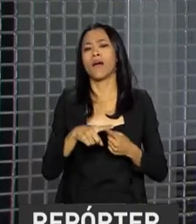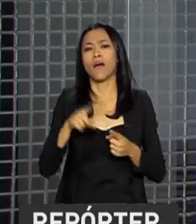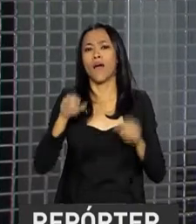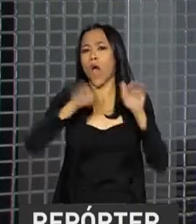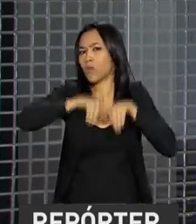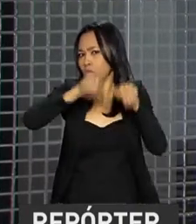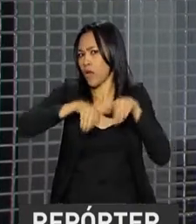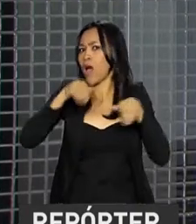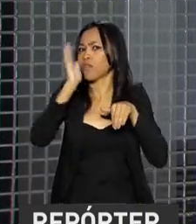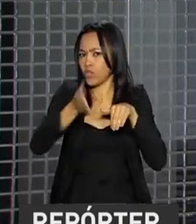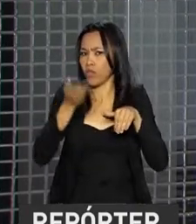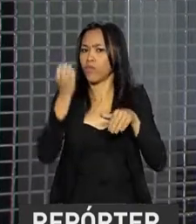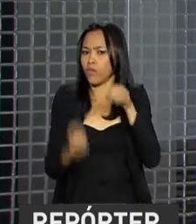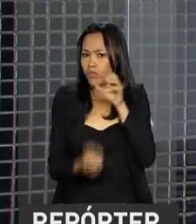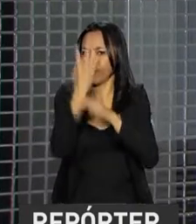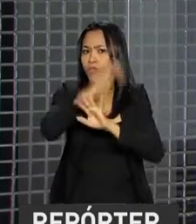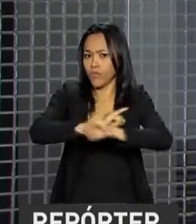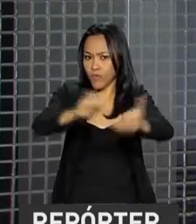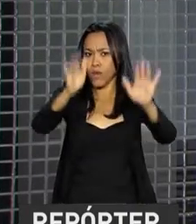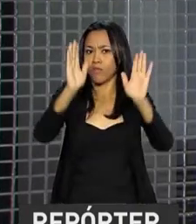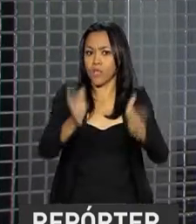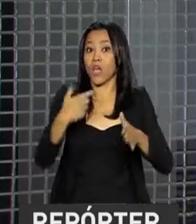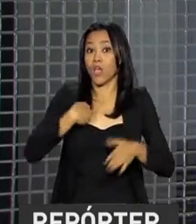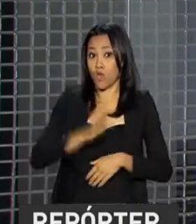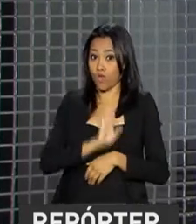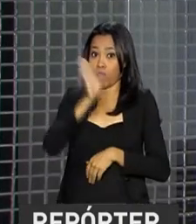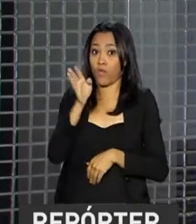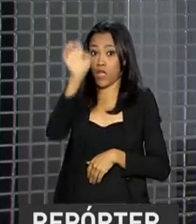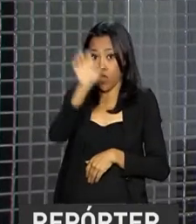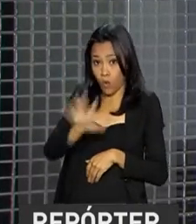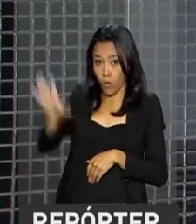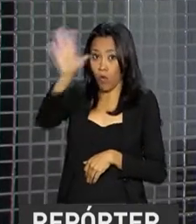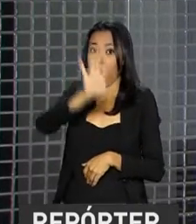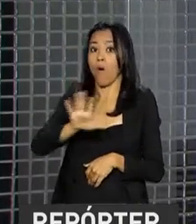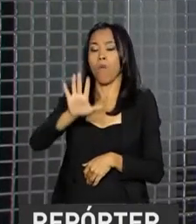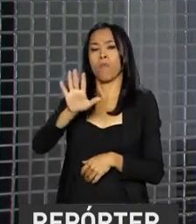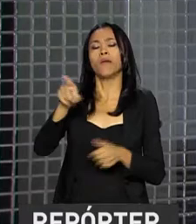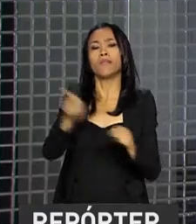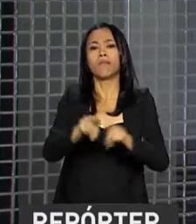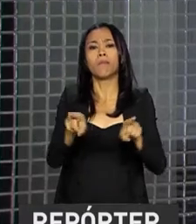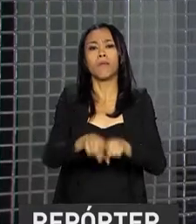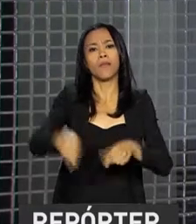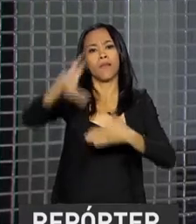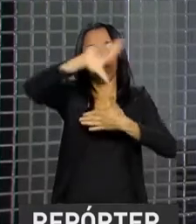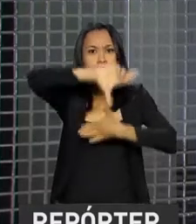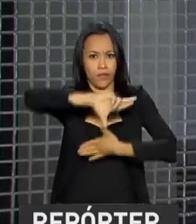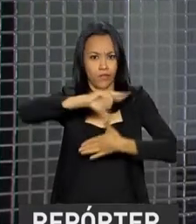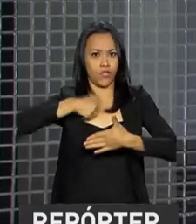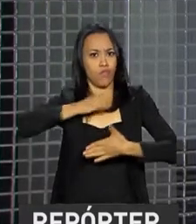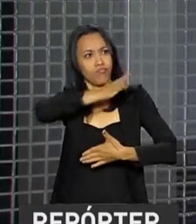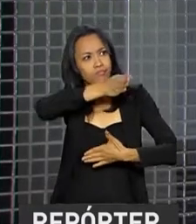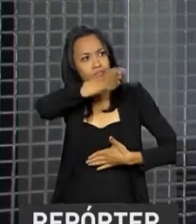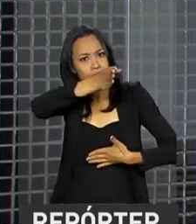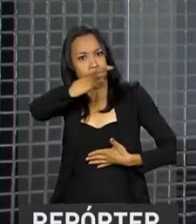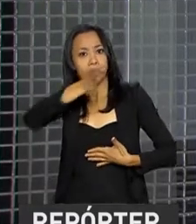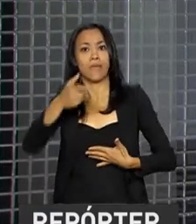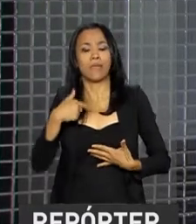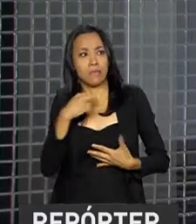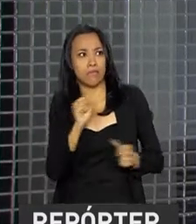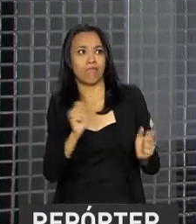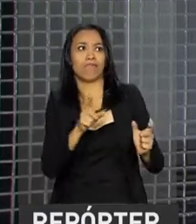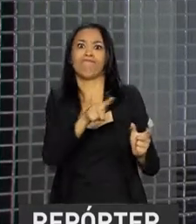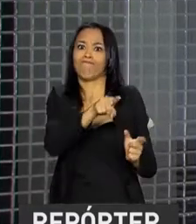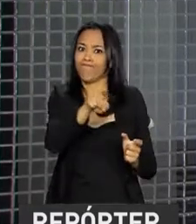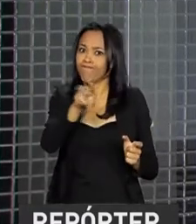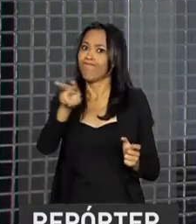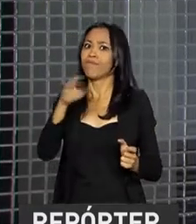recentemente lá na Austrália. Eu estive agora num tour pela Europa e na América Latina, e nós percebemos que há uma reação em